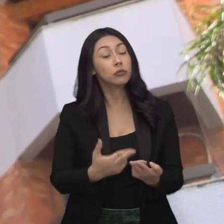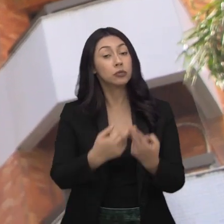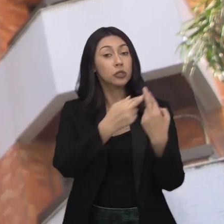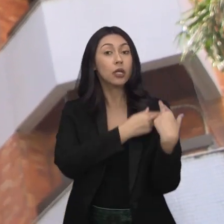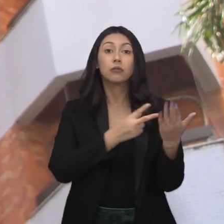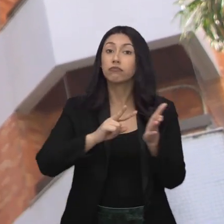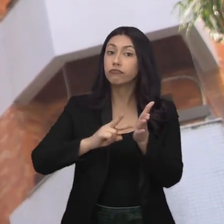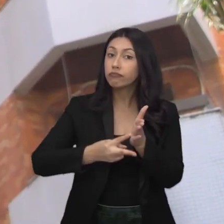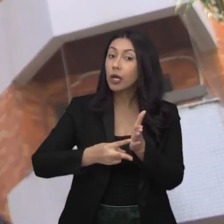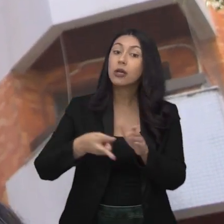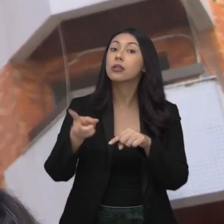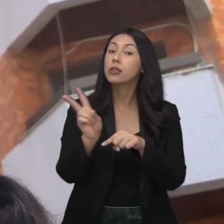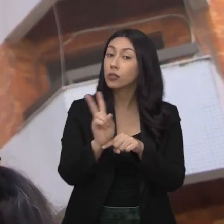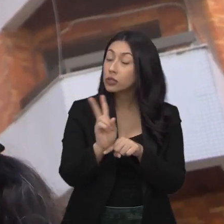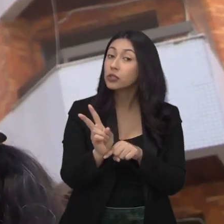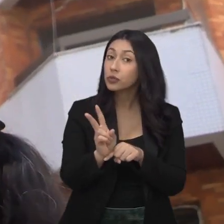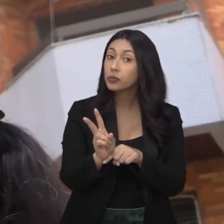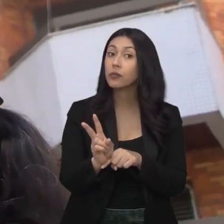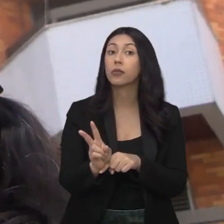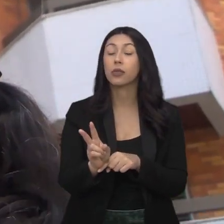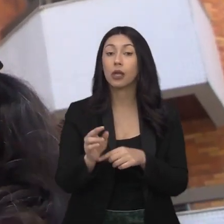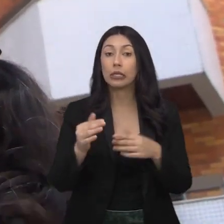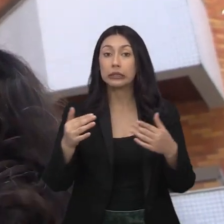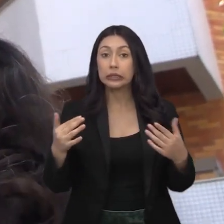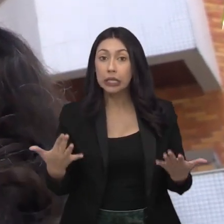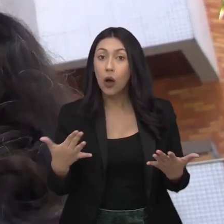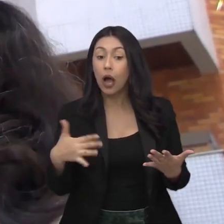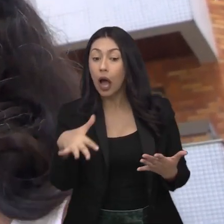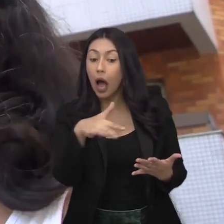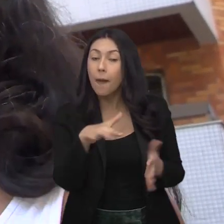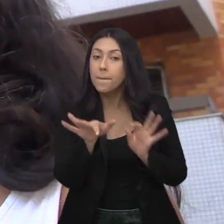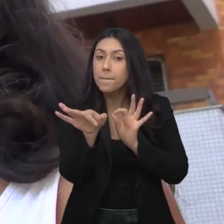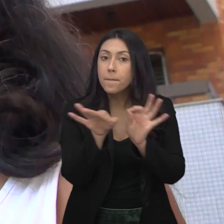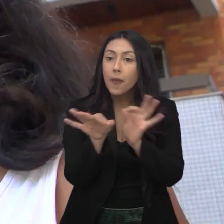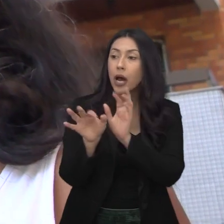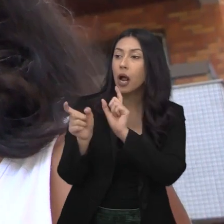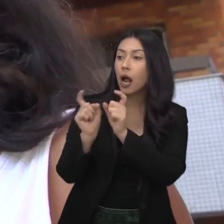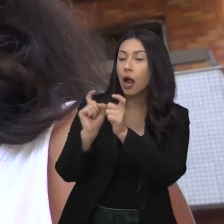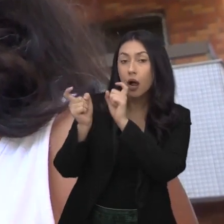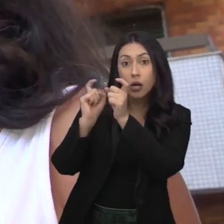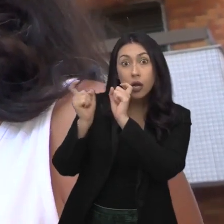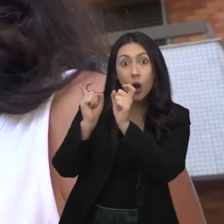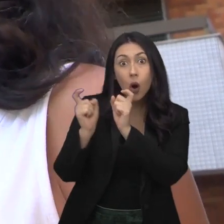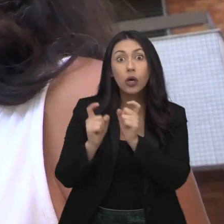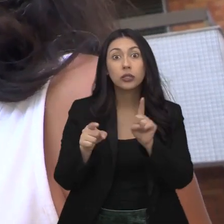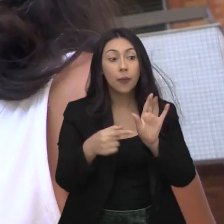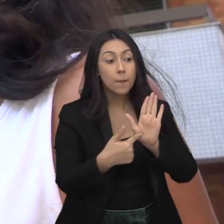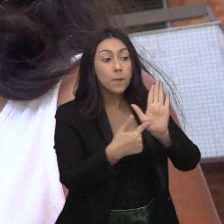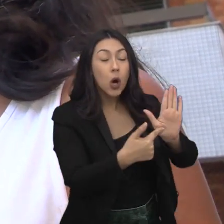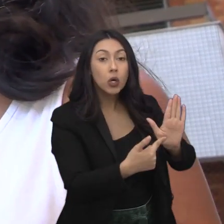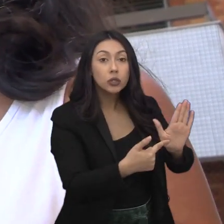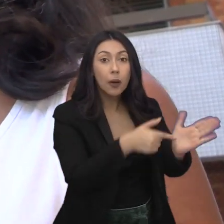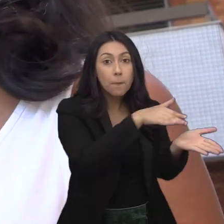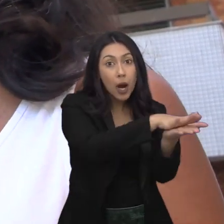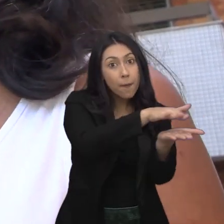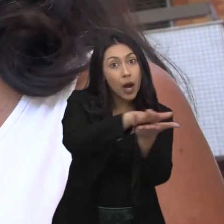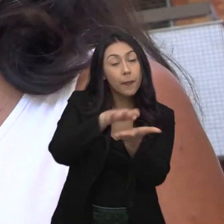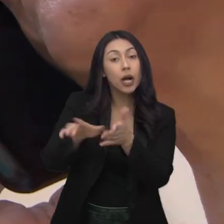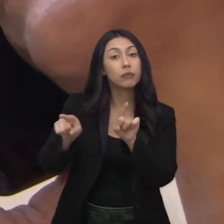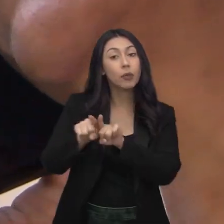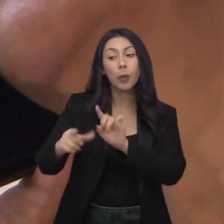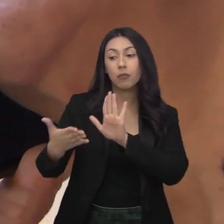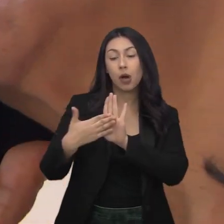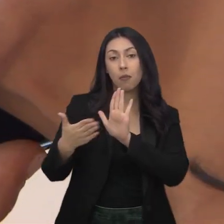o papel do síndico novamente. É ele quem organiza as reuniões, apresenta os gastos, as propostas de